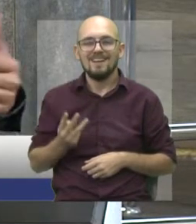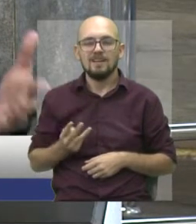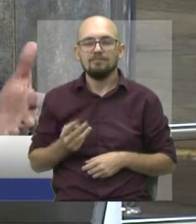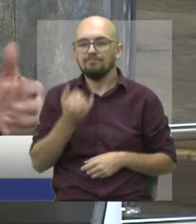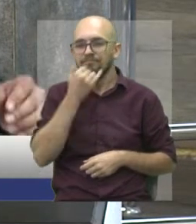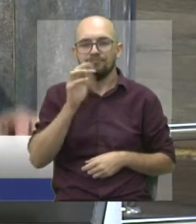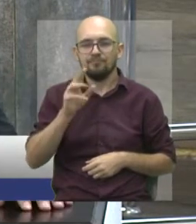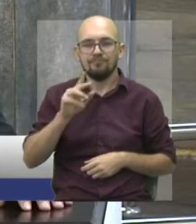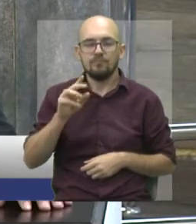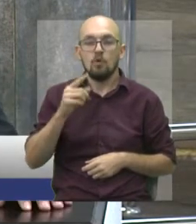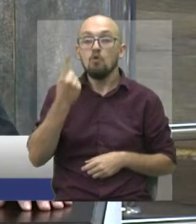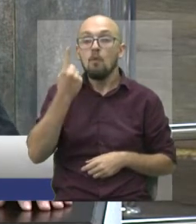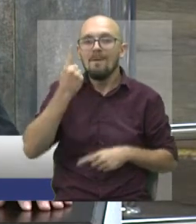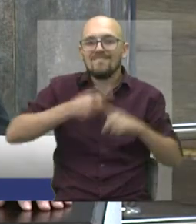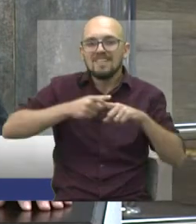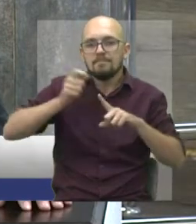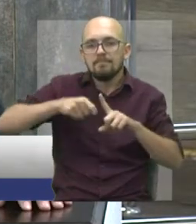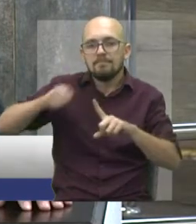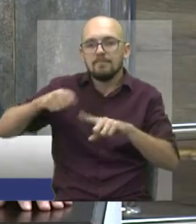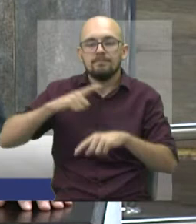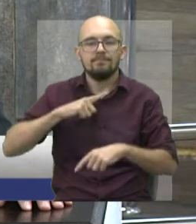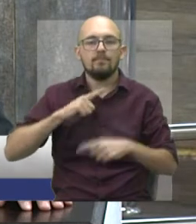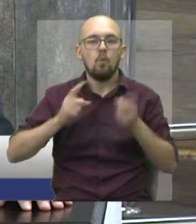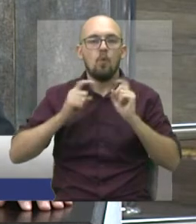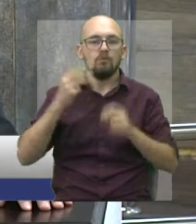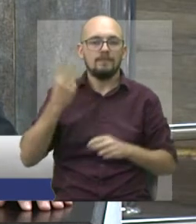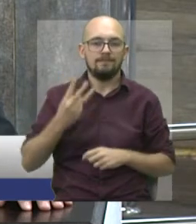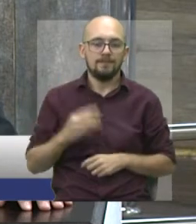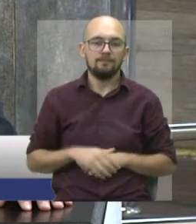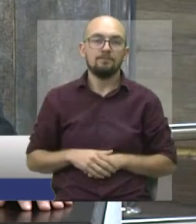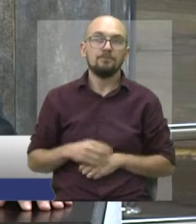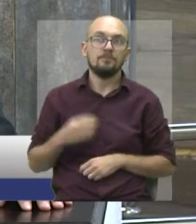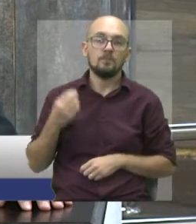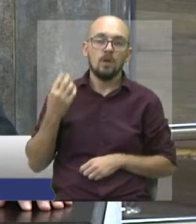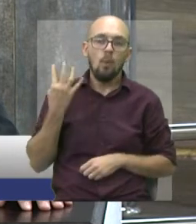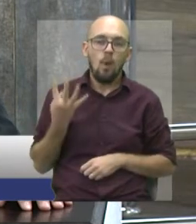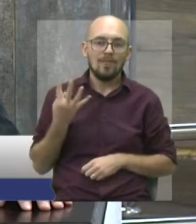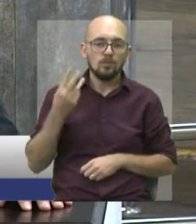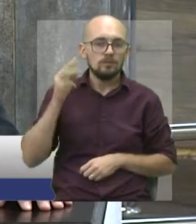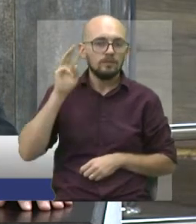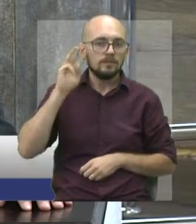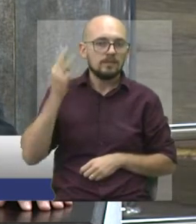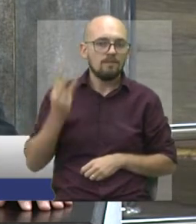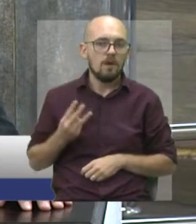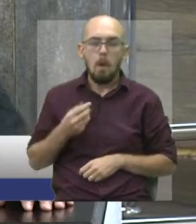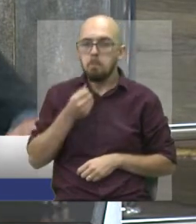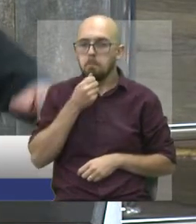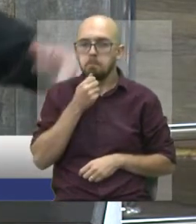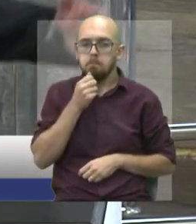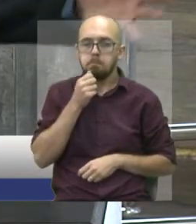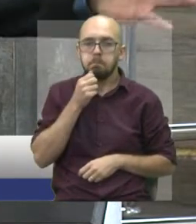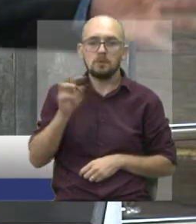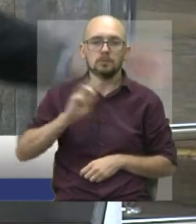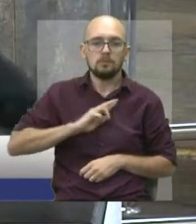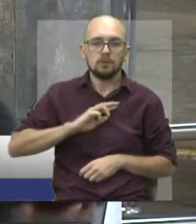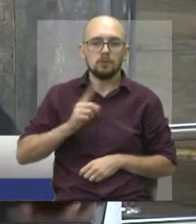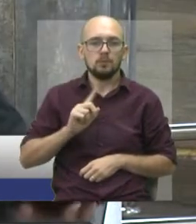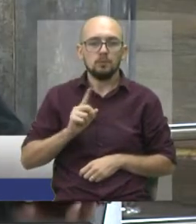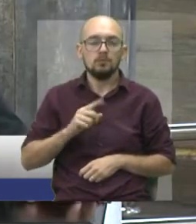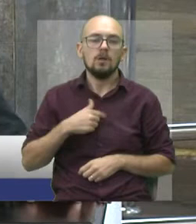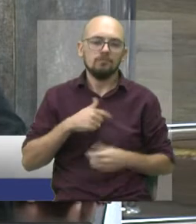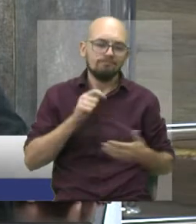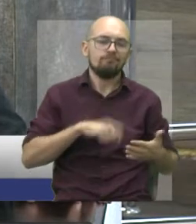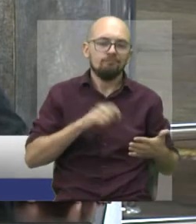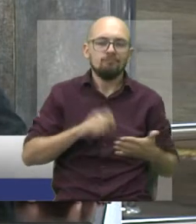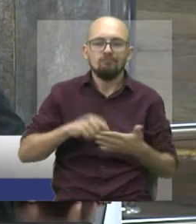uma terça-feira por mês tem reunião. Foram quatro terça-feiras e não veio para cá, no qual eu peguei algumas